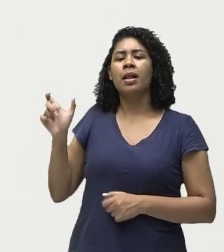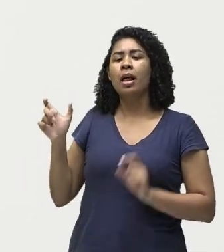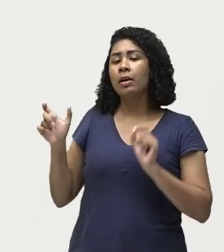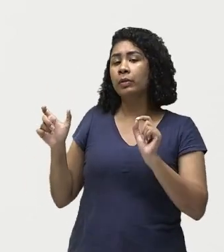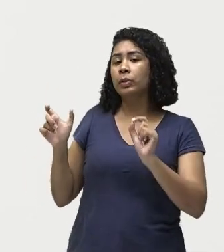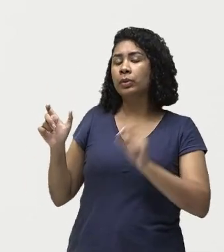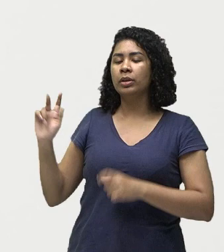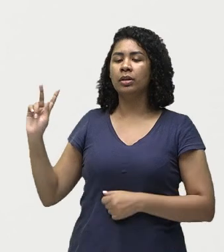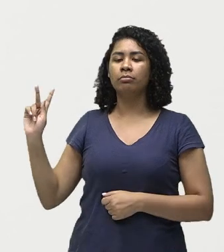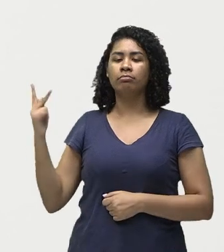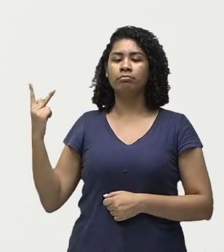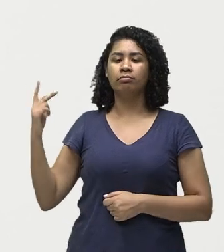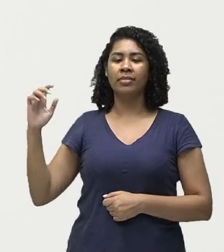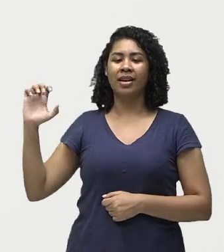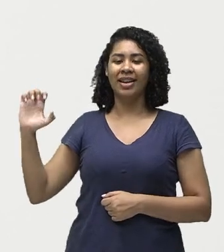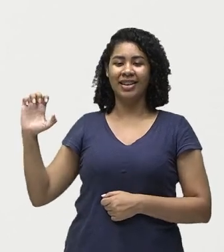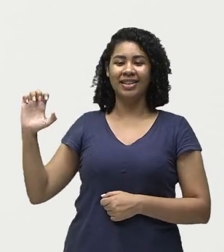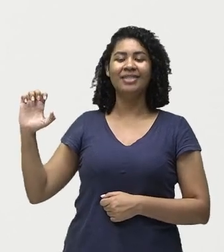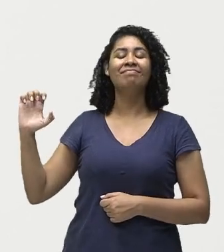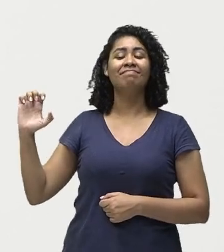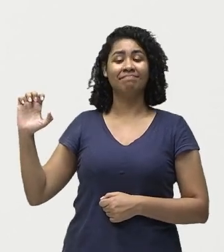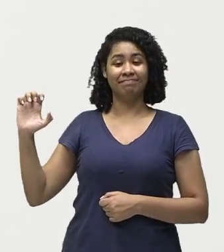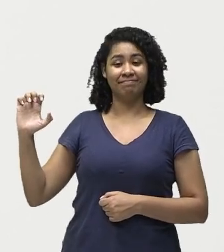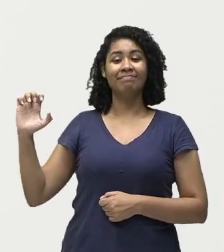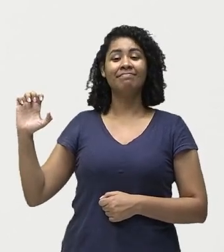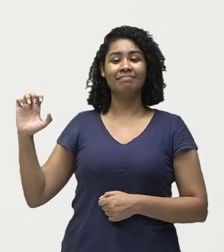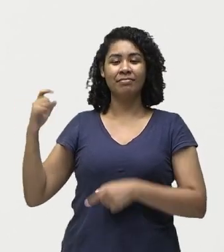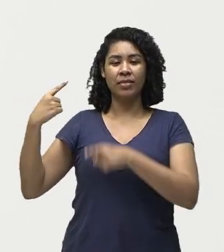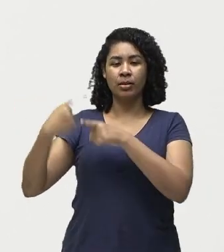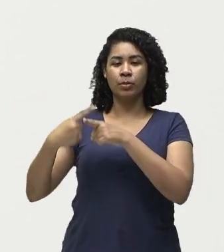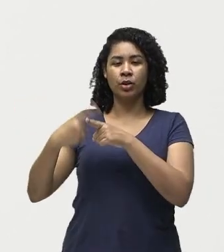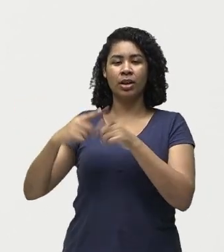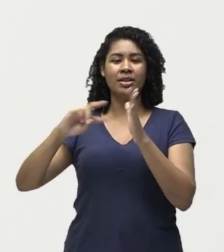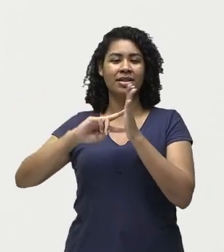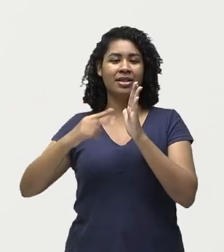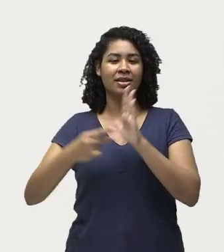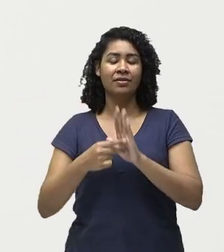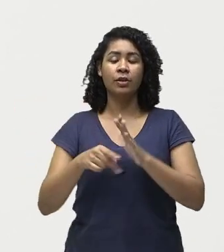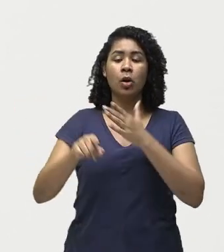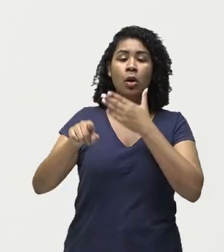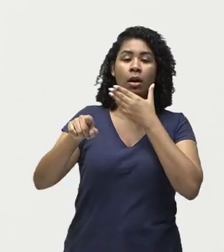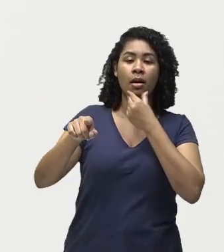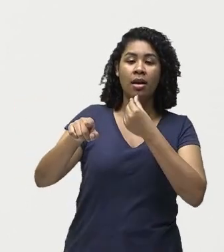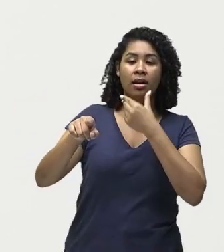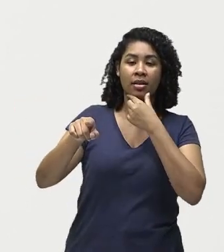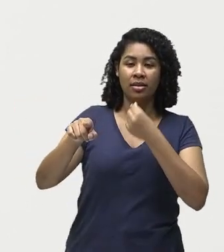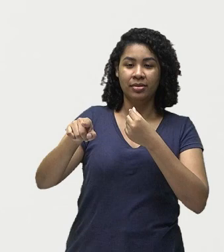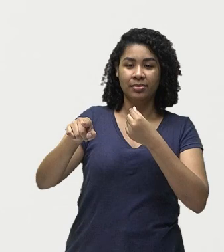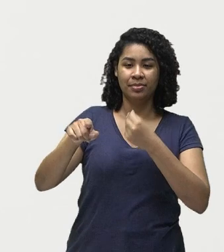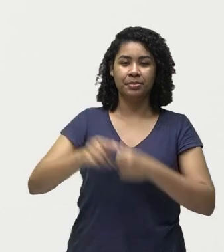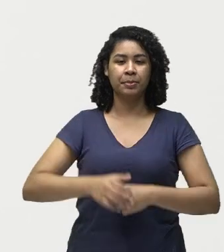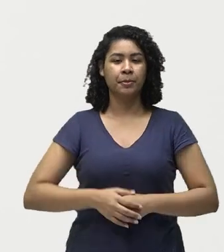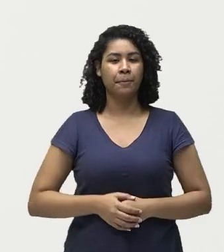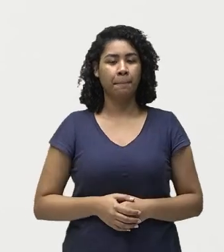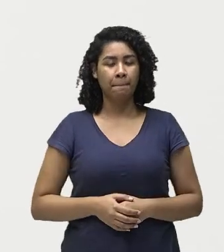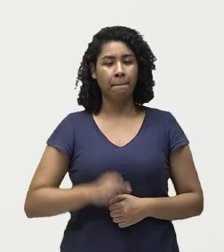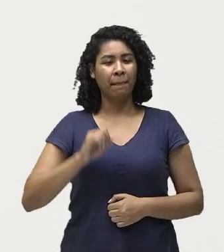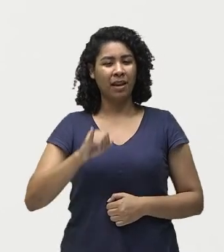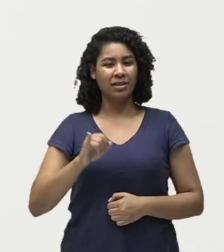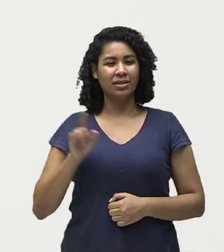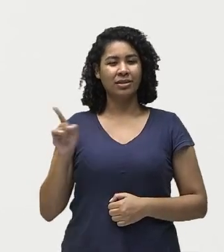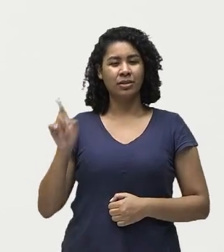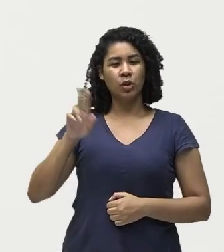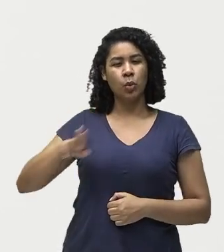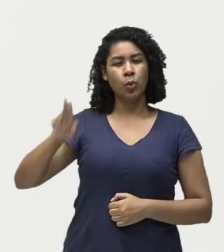esse pronome, he, porque significa ele. Se ele estivesse falando about